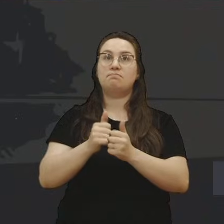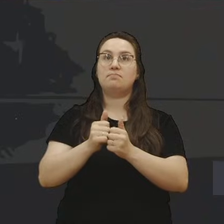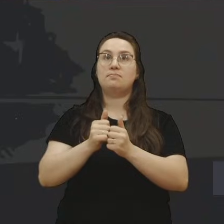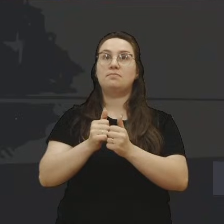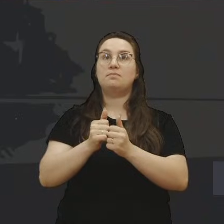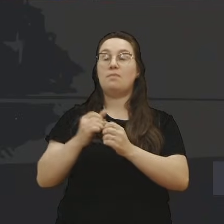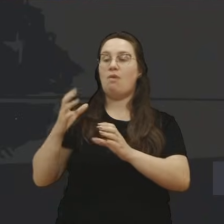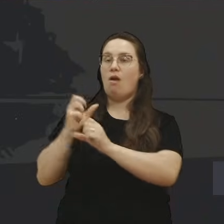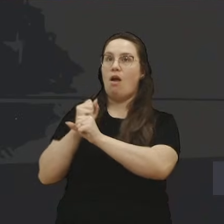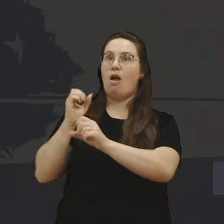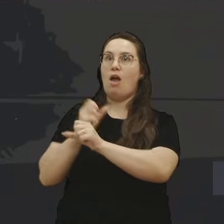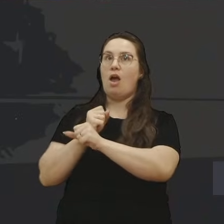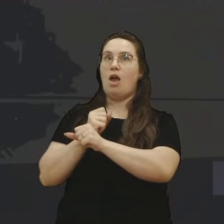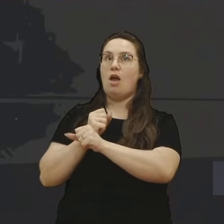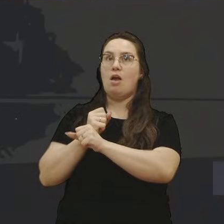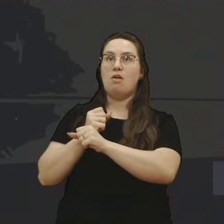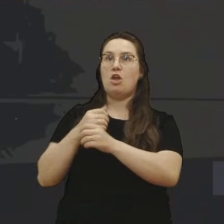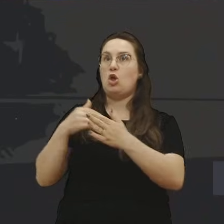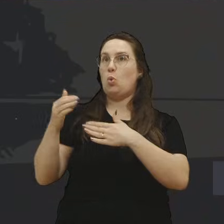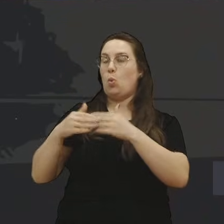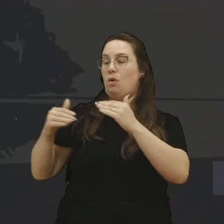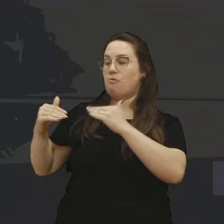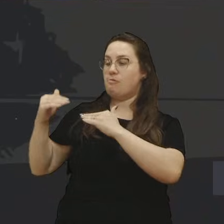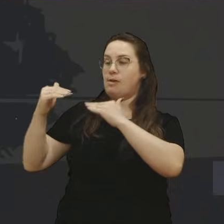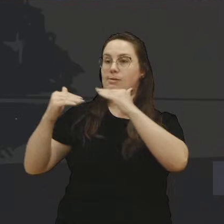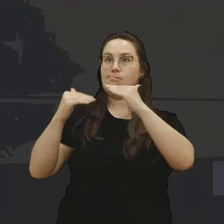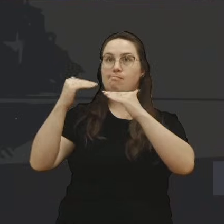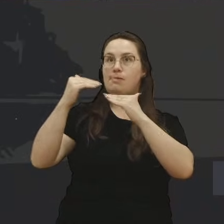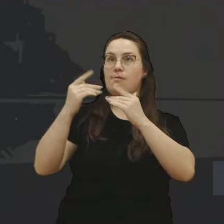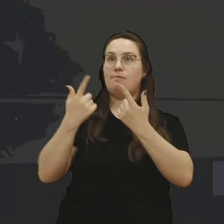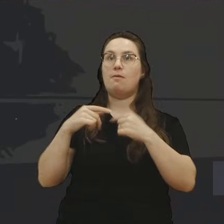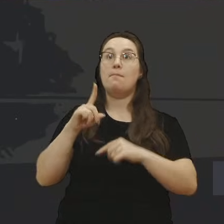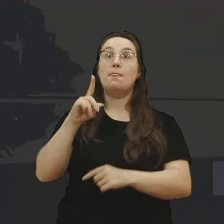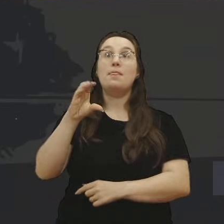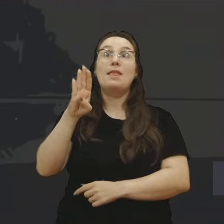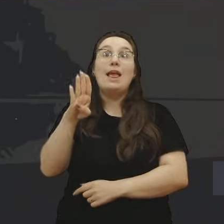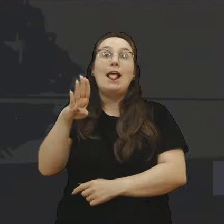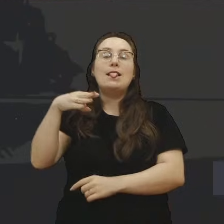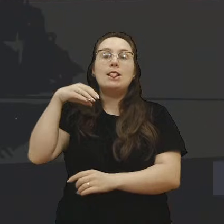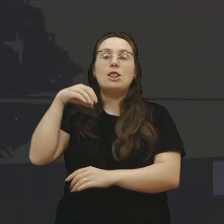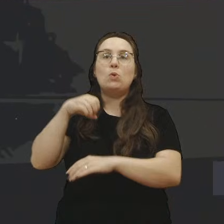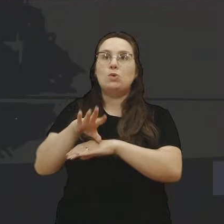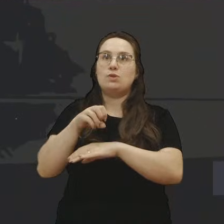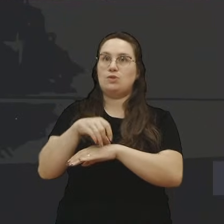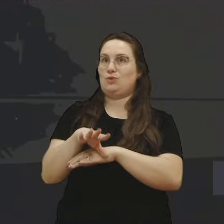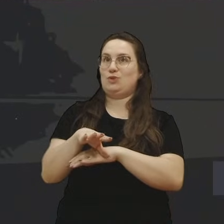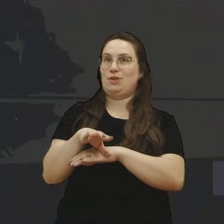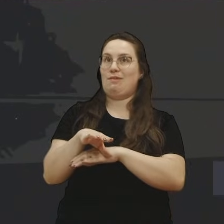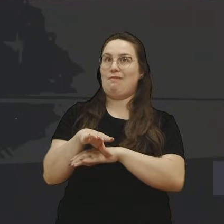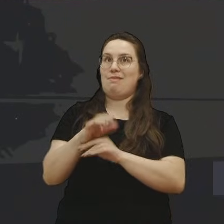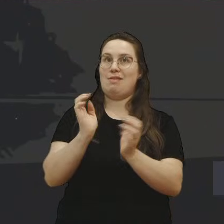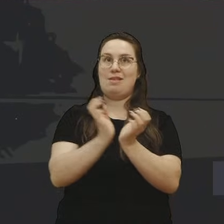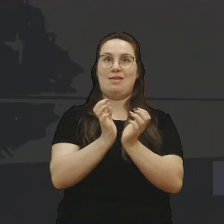expressivos em qualquer nível. Tivemos 14 indicados nesta categoria.